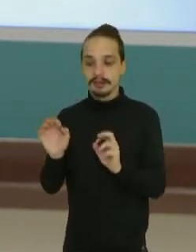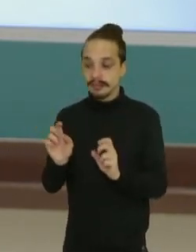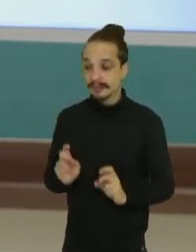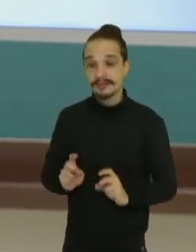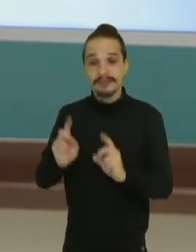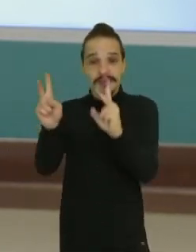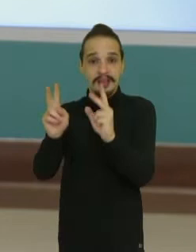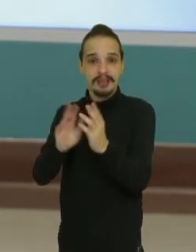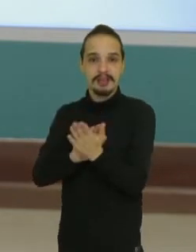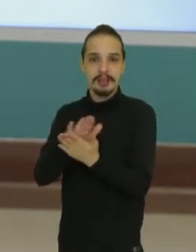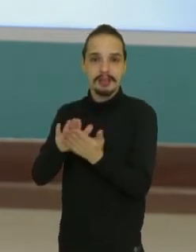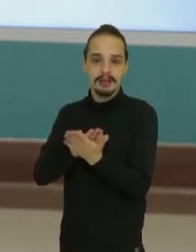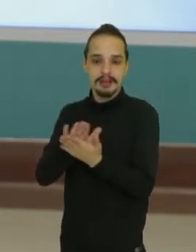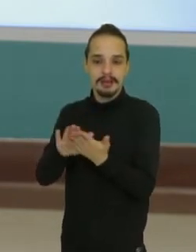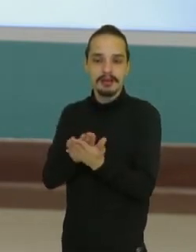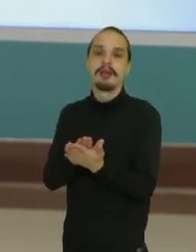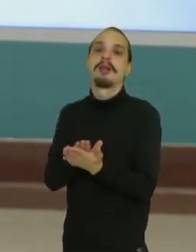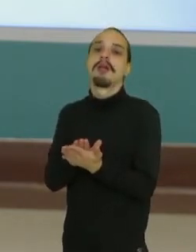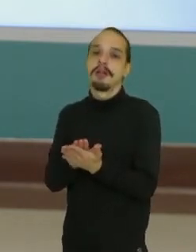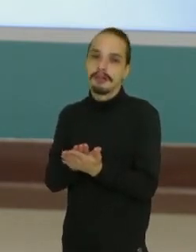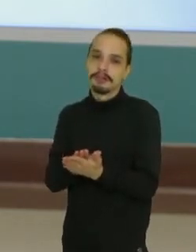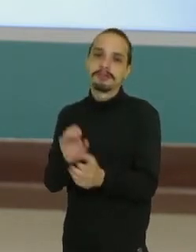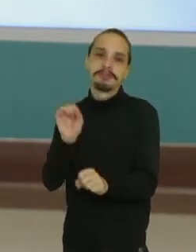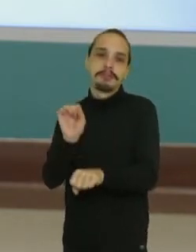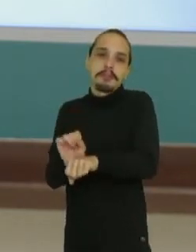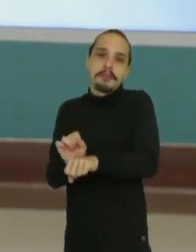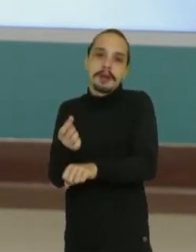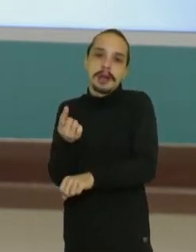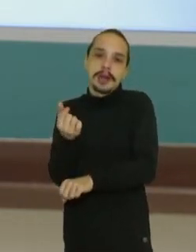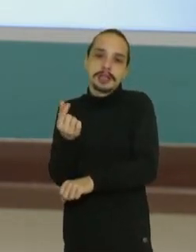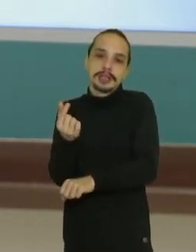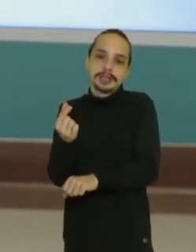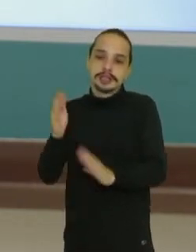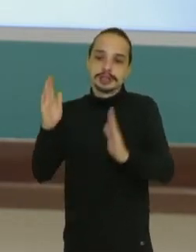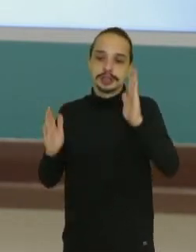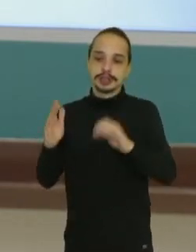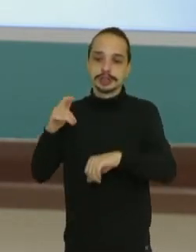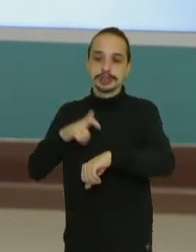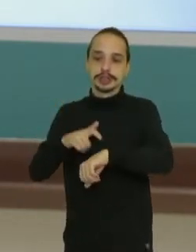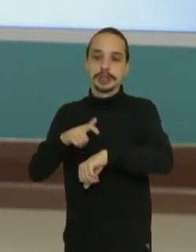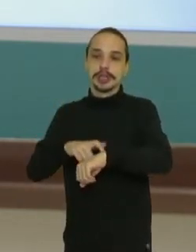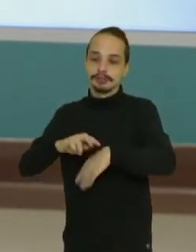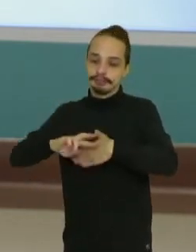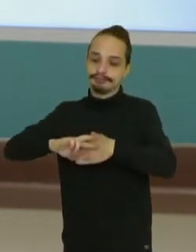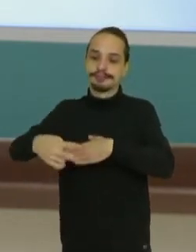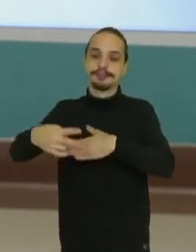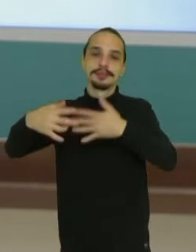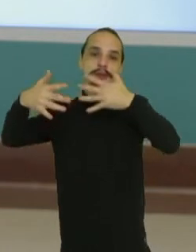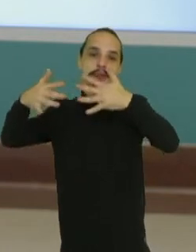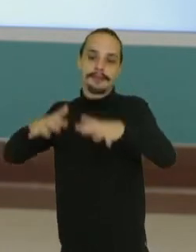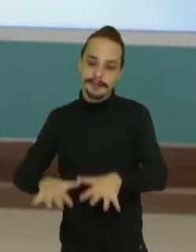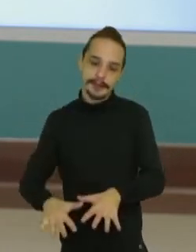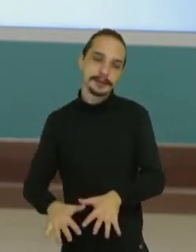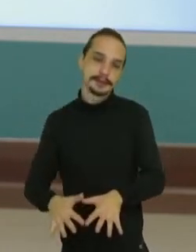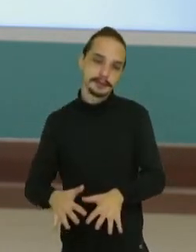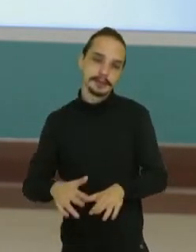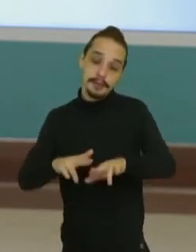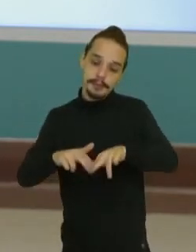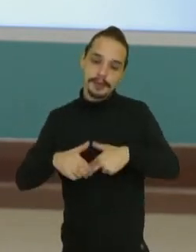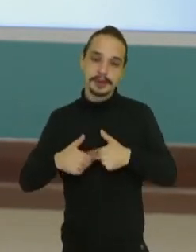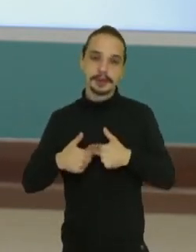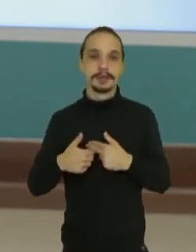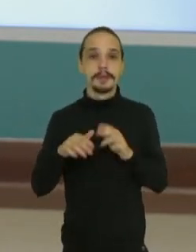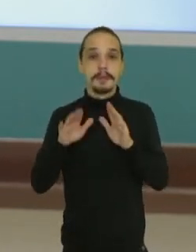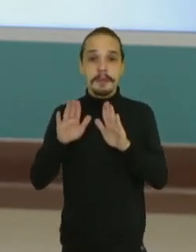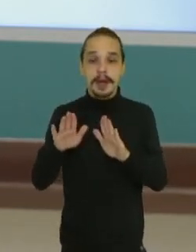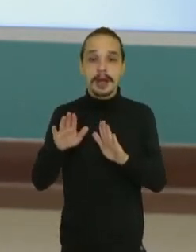aquele produto, para de entrar dinheiro no país por um determinado período de tempo, isso gera crise, indiscutivelmente. Agora,